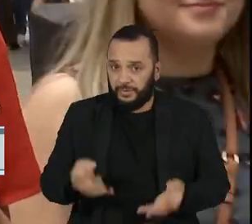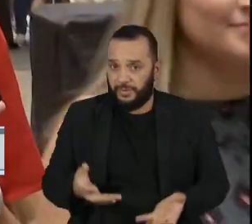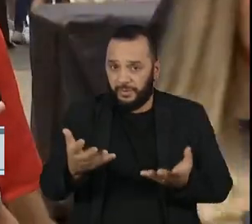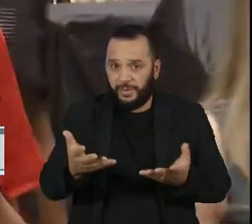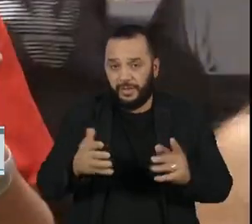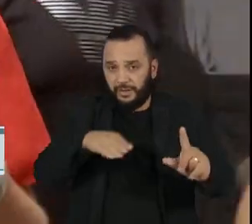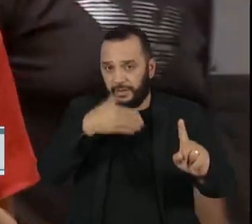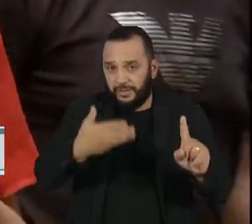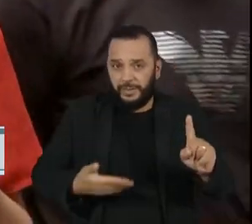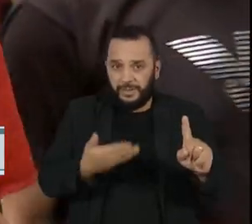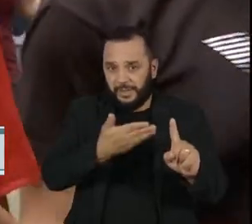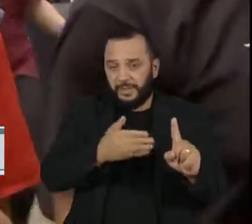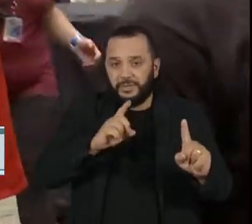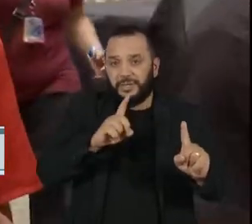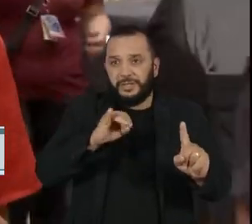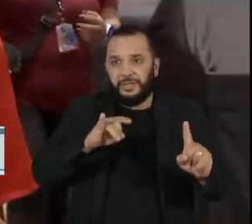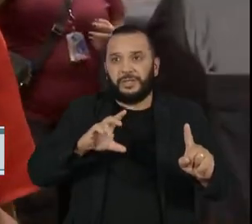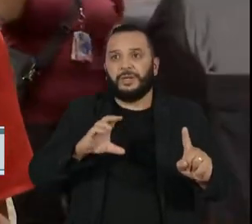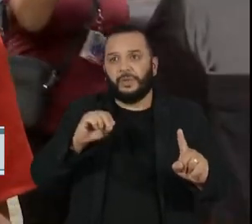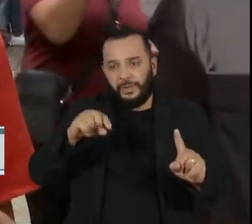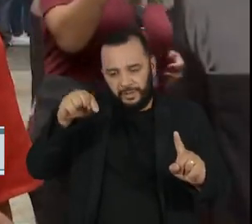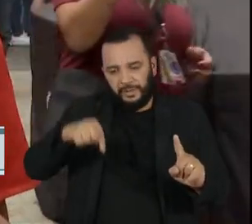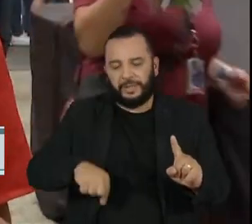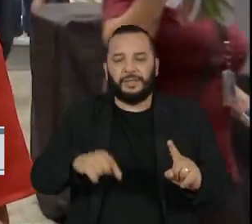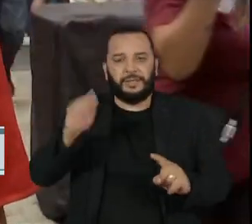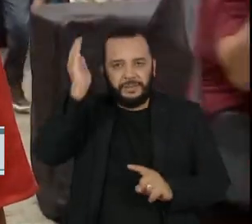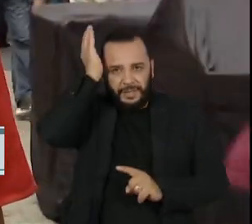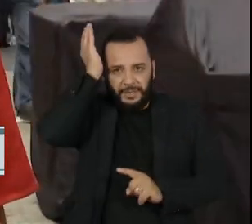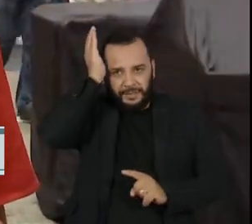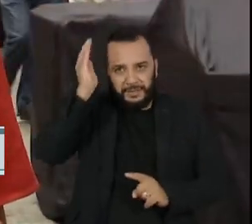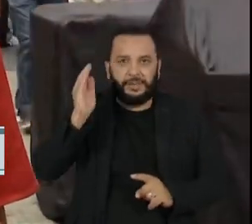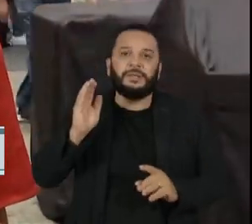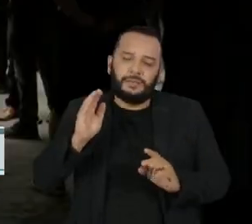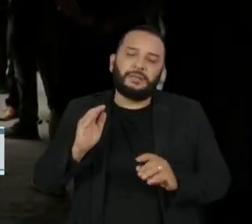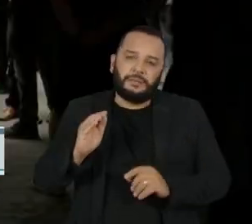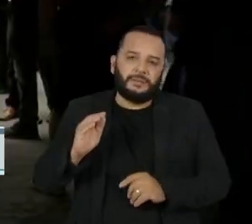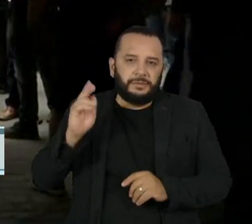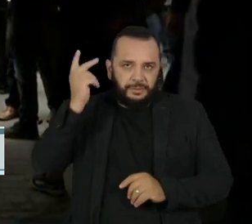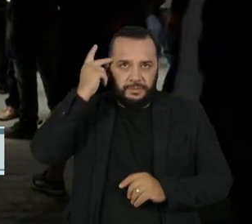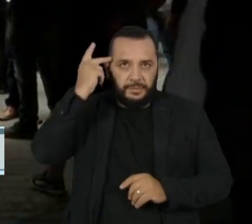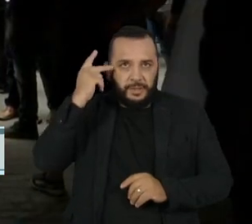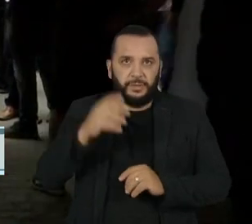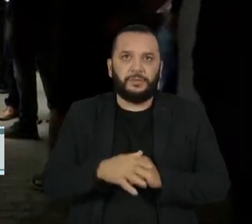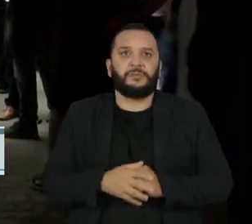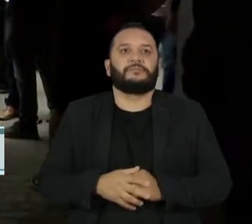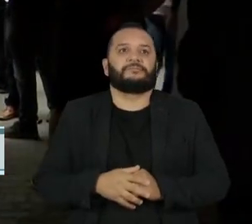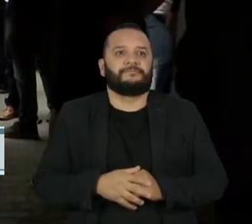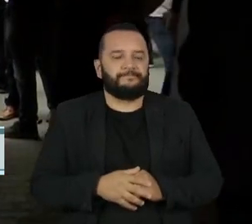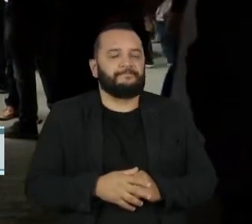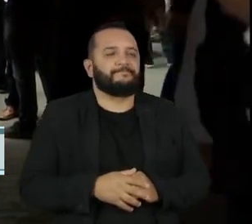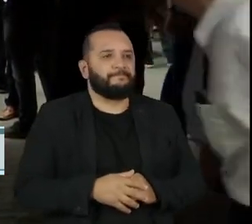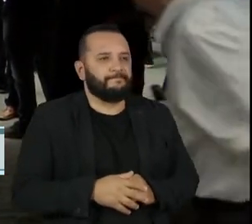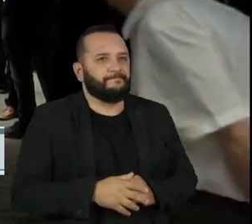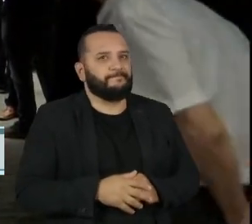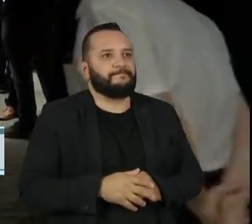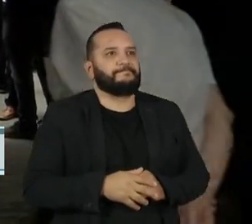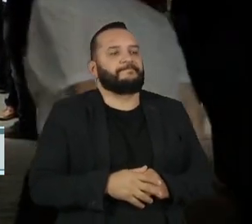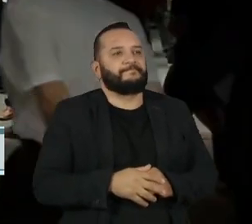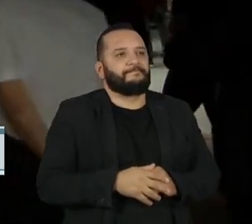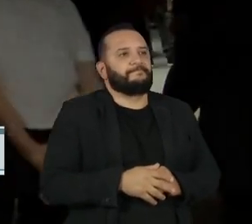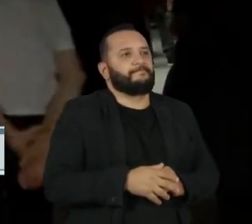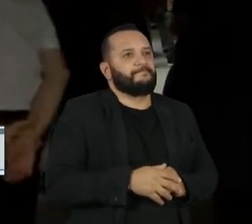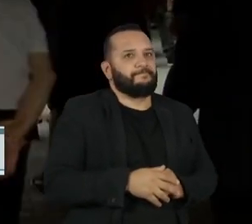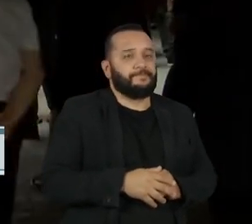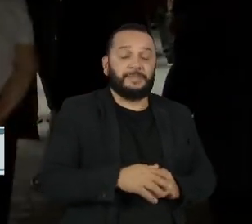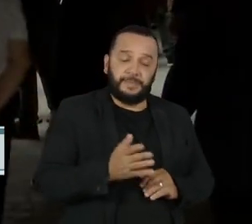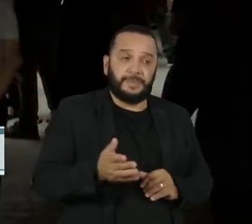essa última homenagem aqui no Sesc Pompeia, na Zona Oeste de São Paulo. Pompeia, ela tem